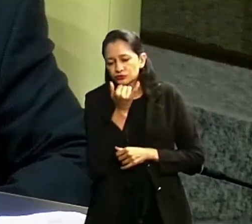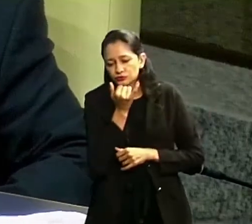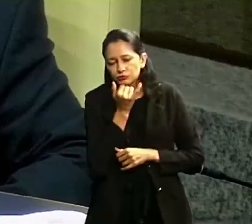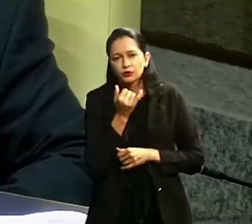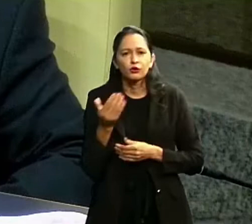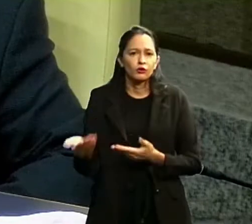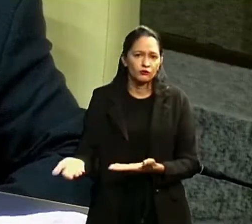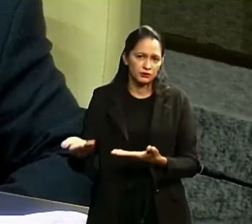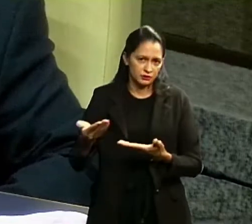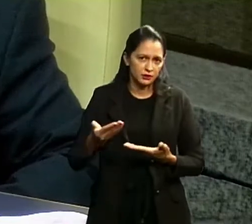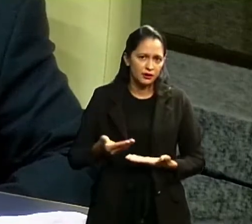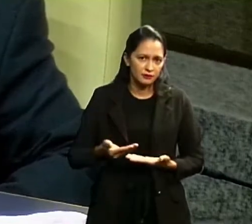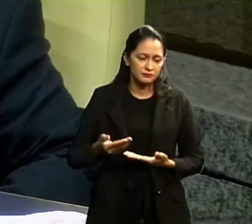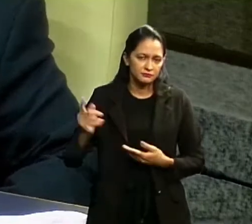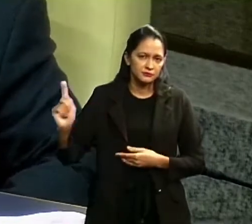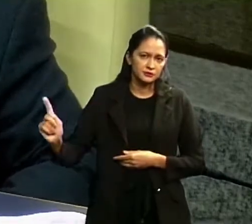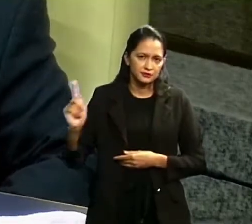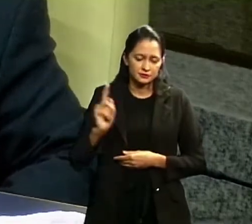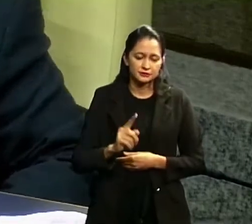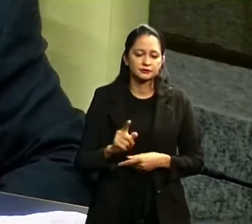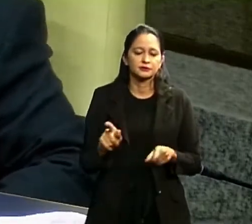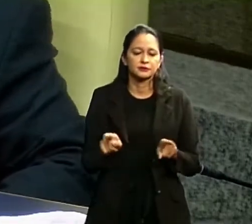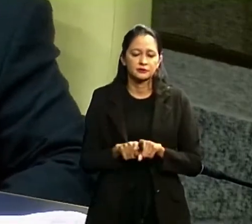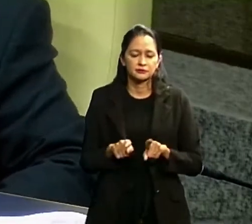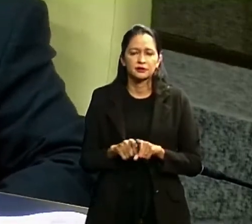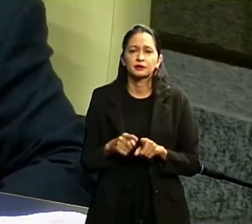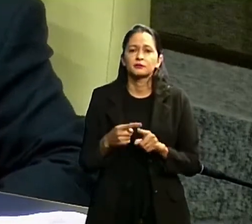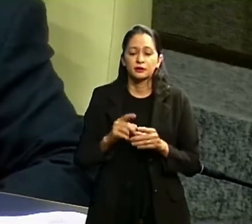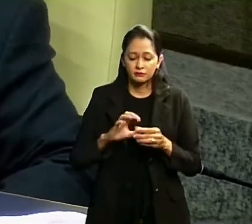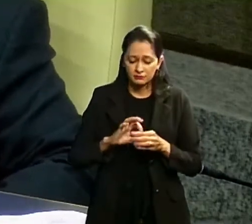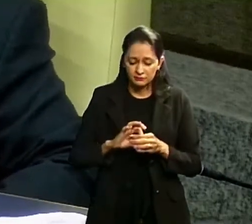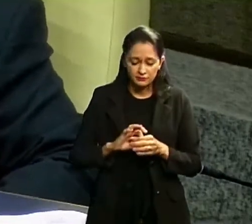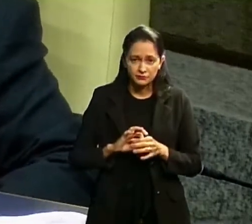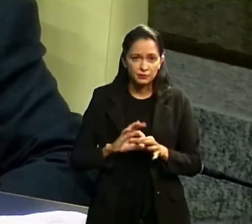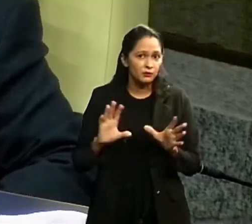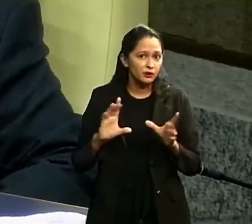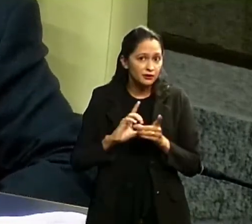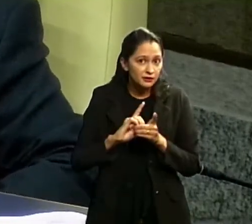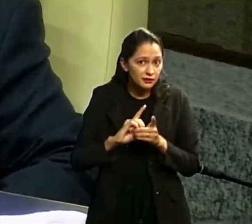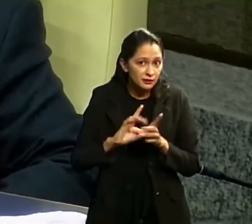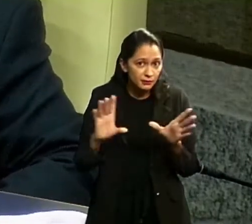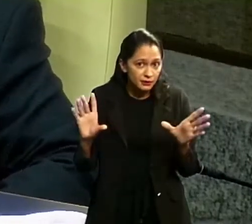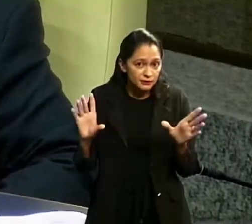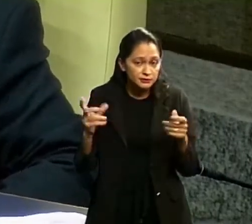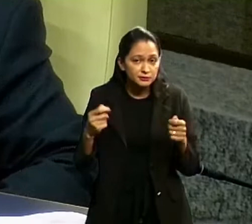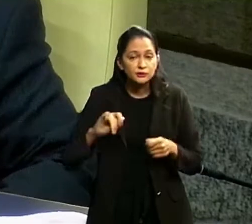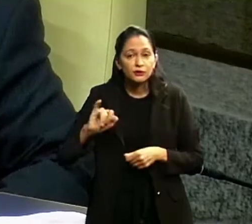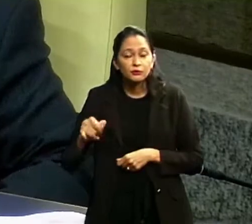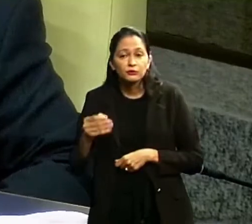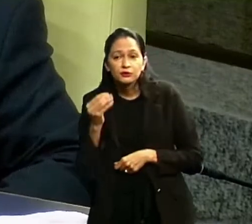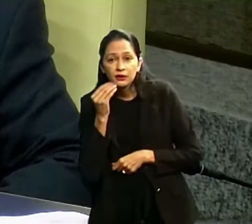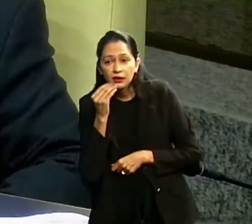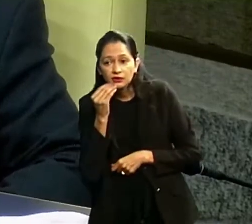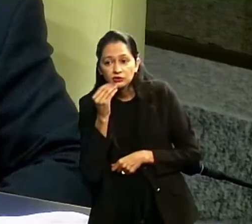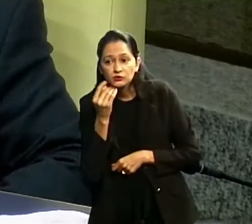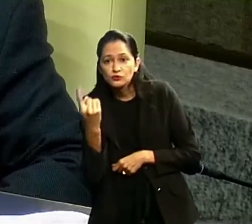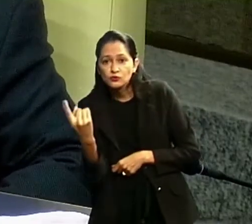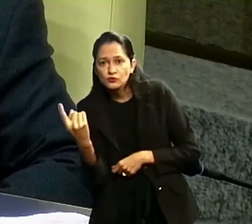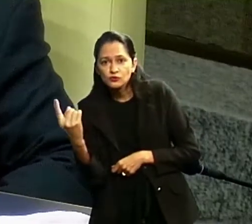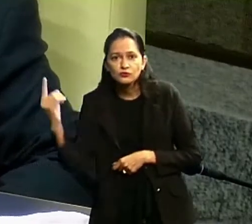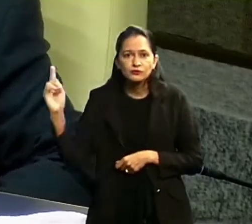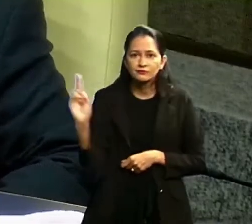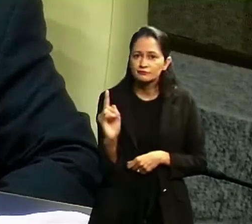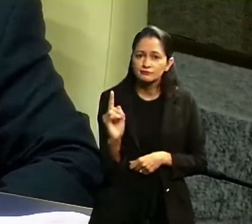até convidá-lo para que viesse aqui também, porque a democracia é isso, é você dar oportunidade de fala para todos. Eu acho